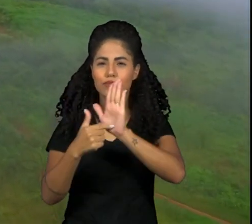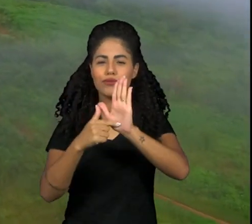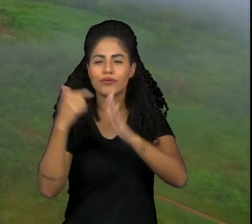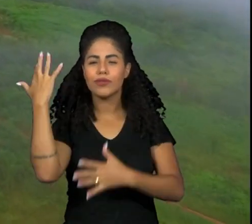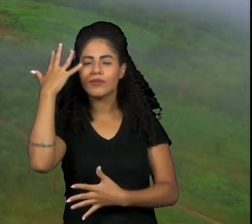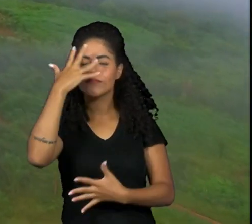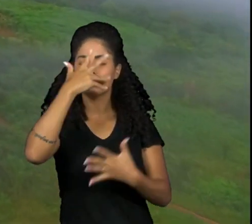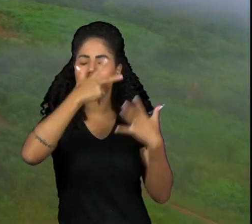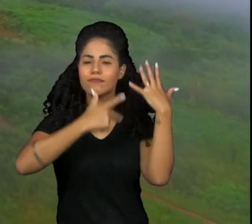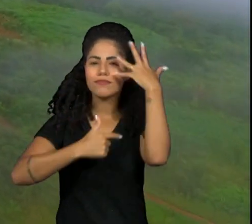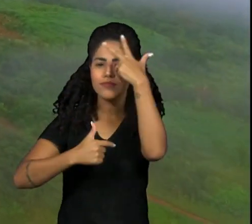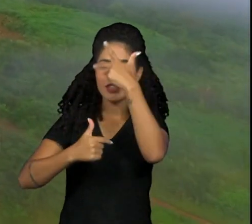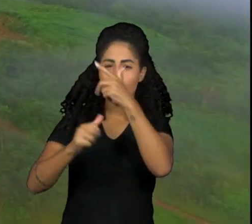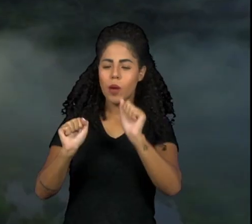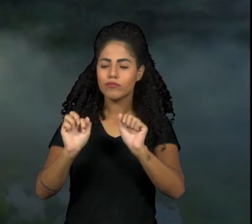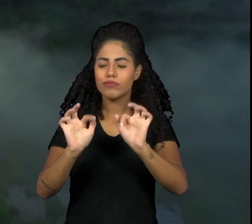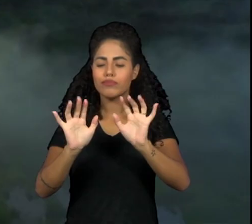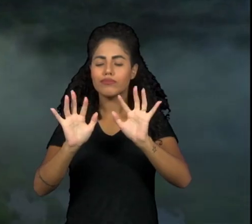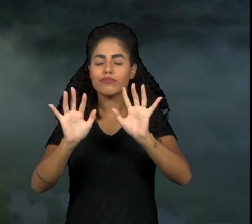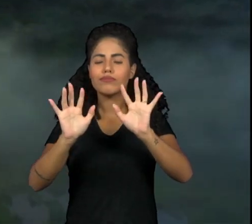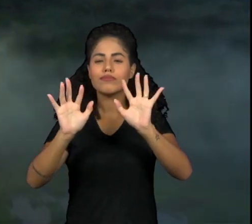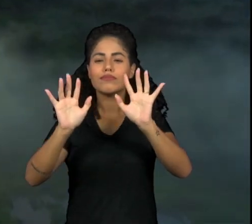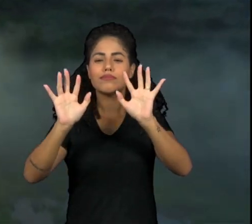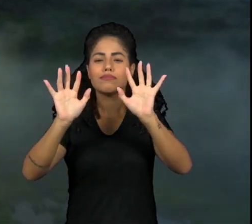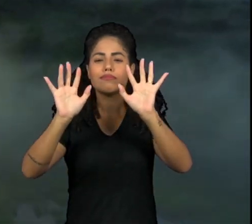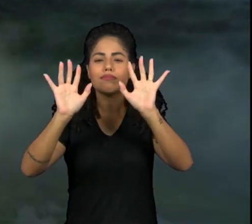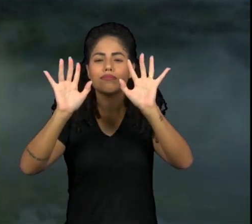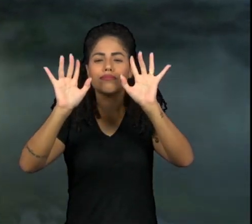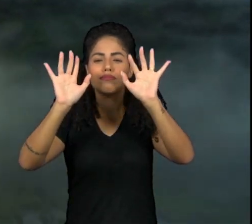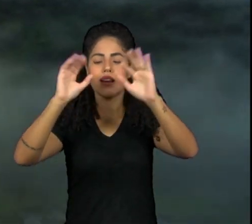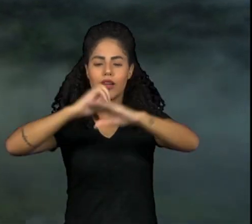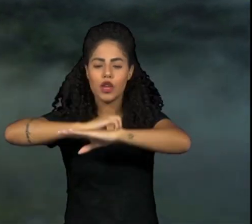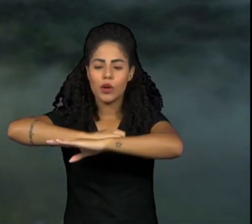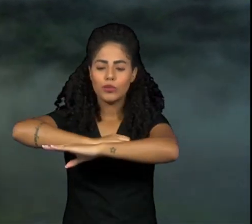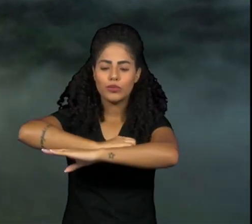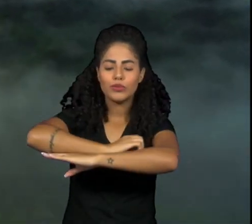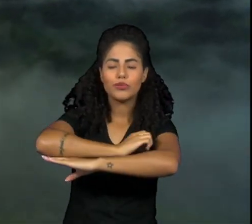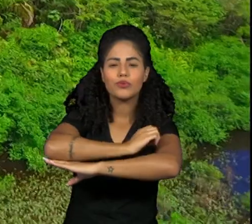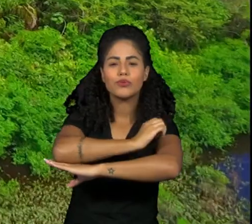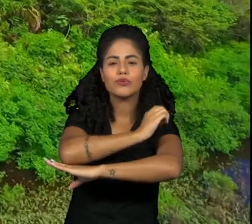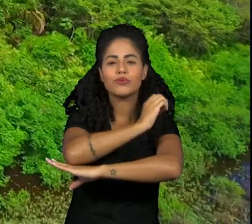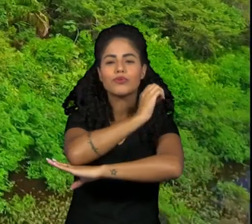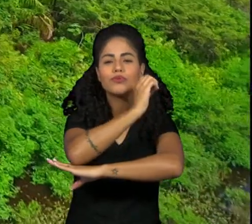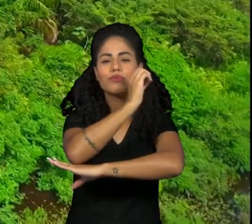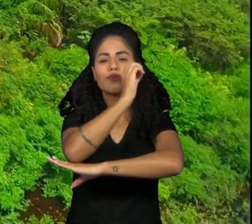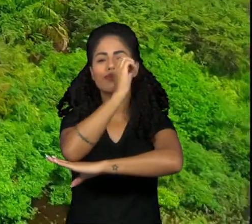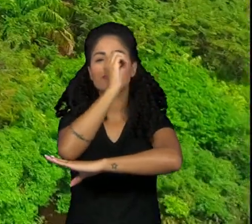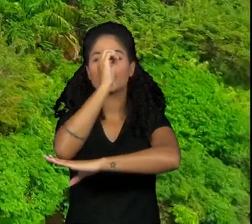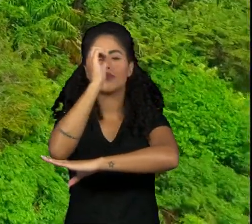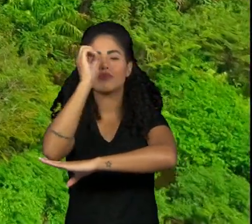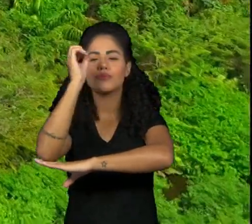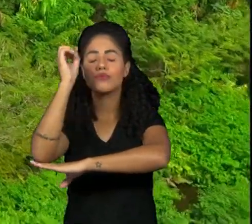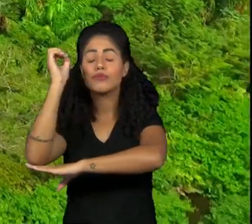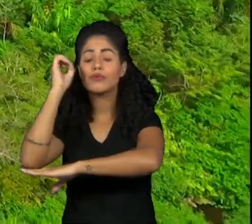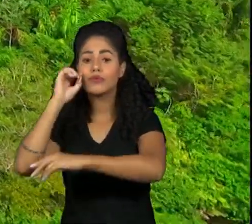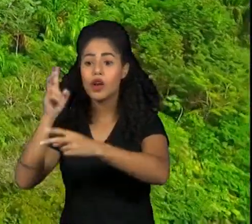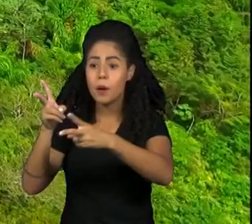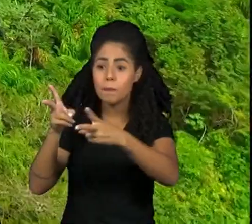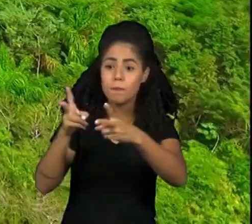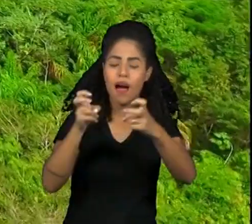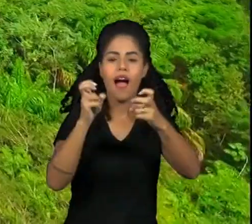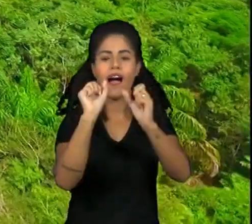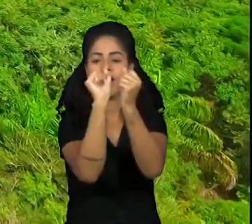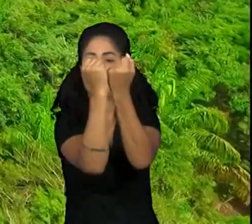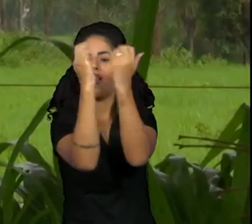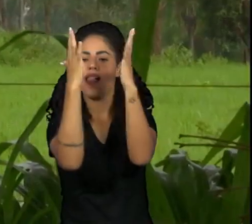grandeza, rompe a neblina. O dia avança e fica clara a diferença. Dentro da terra indígena, o verde da floresta